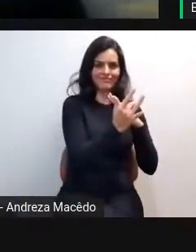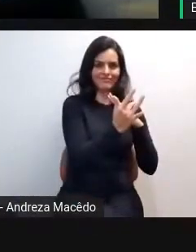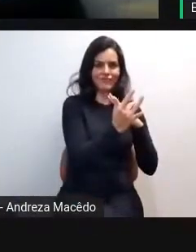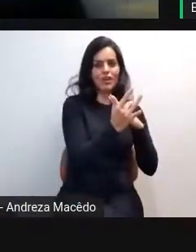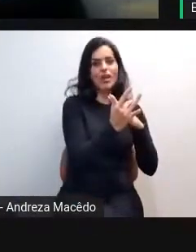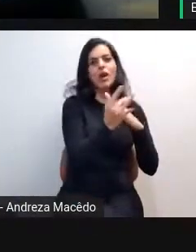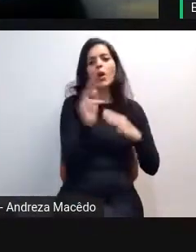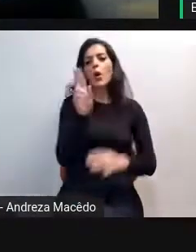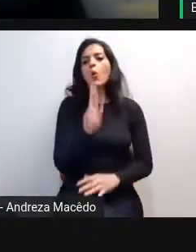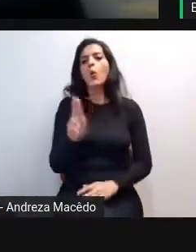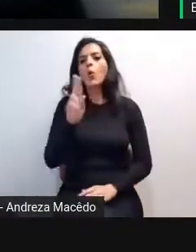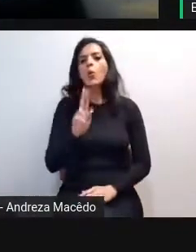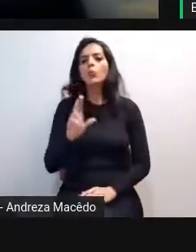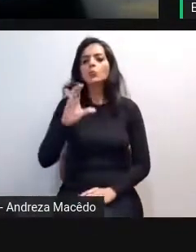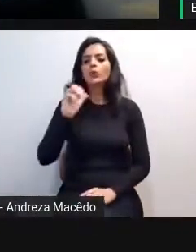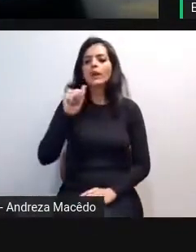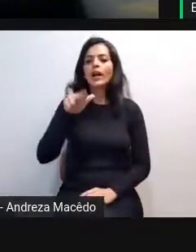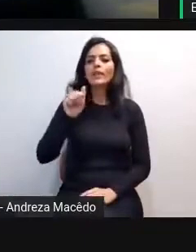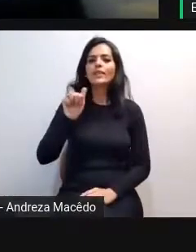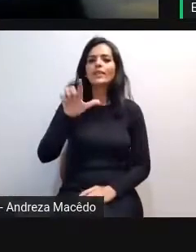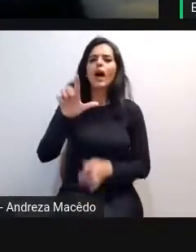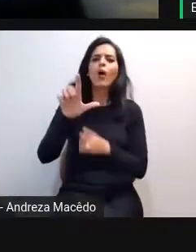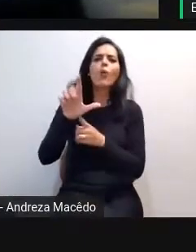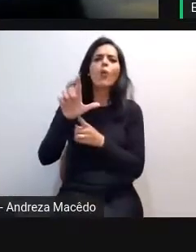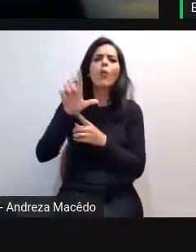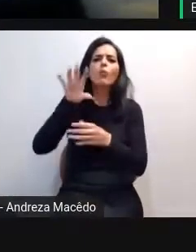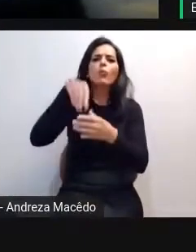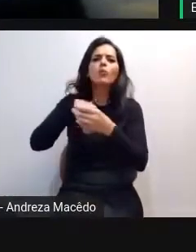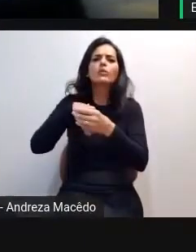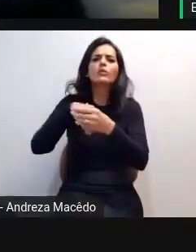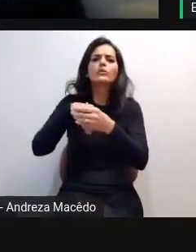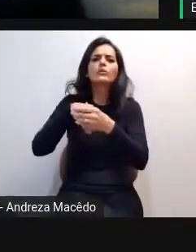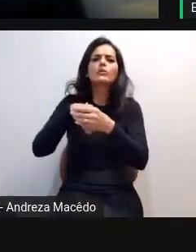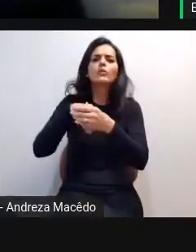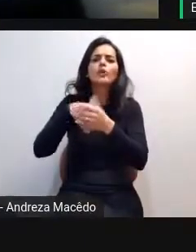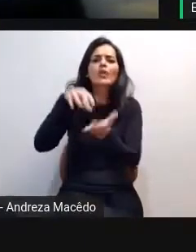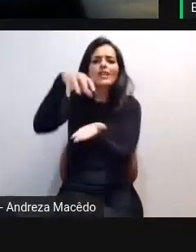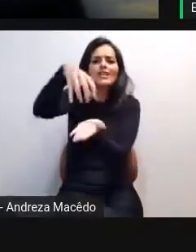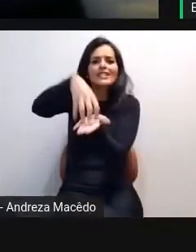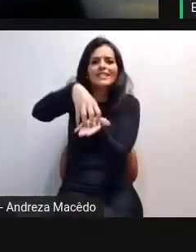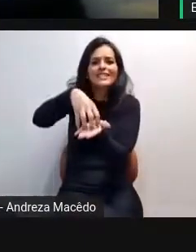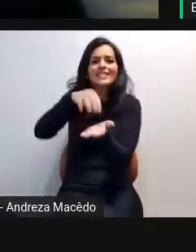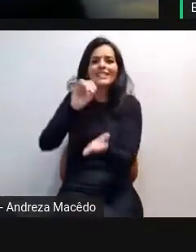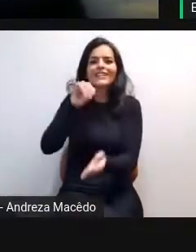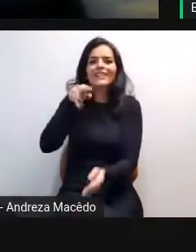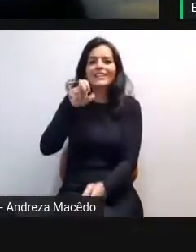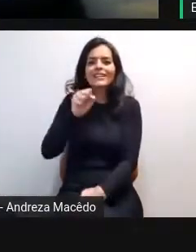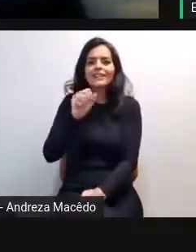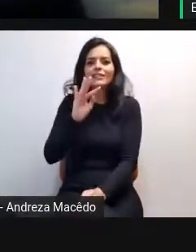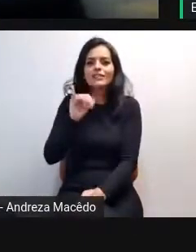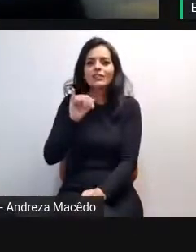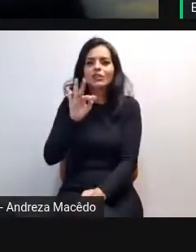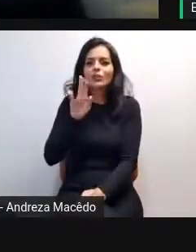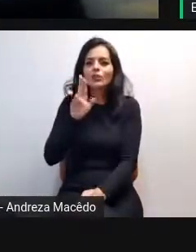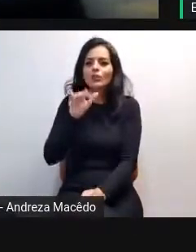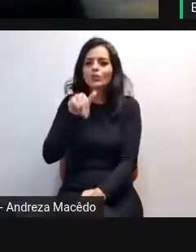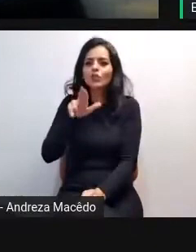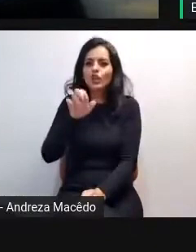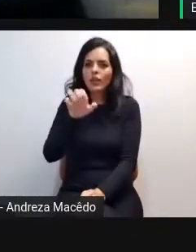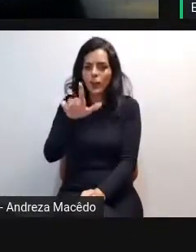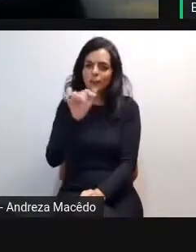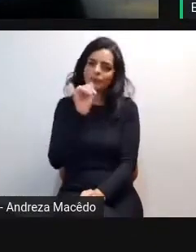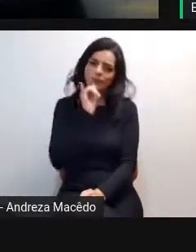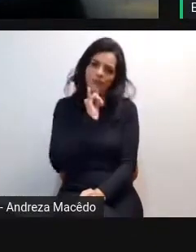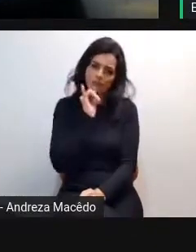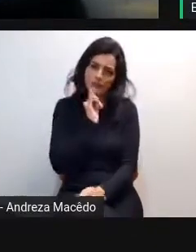de canais institucionais. O que são esses canais institucionais? São os canais, desde os canais mais tradicionais,